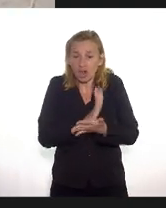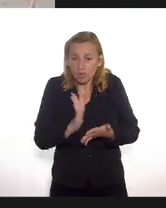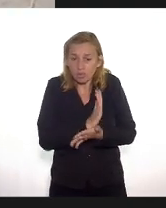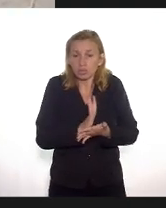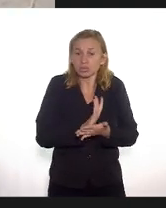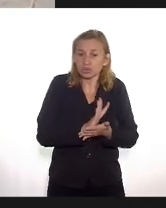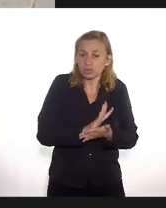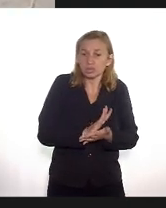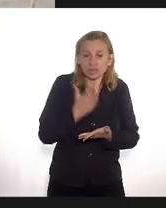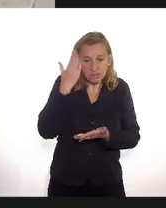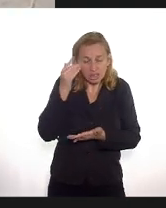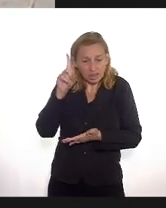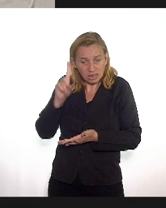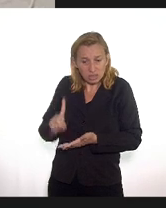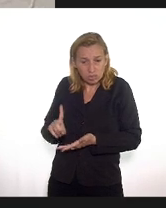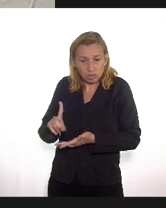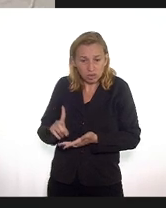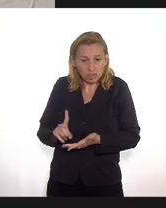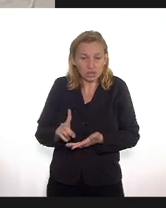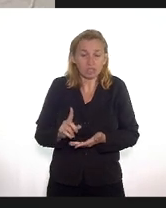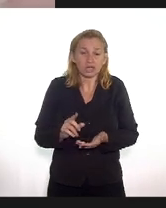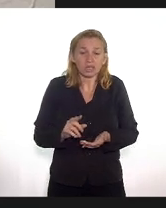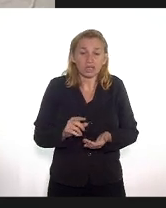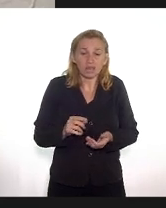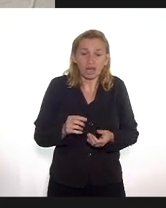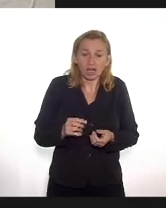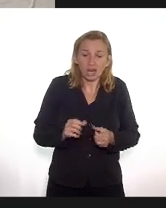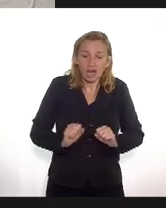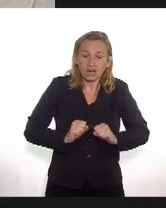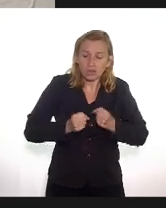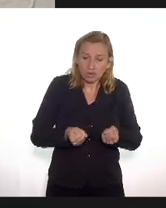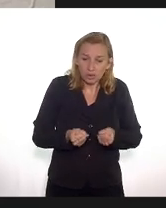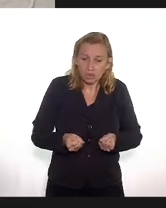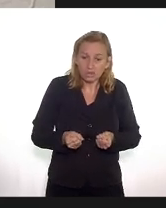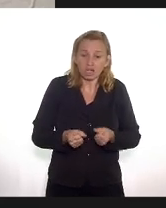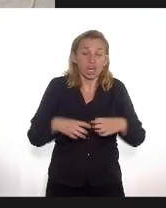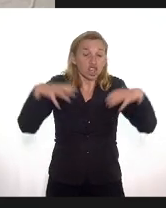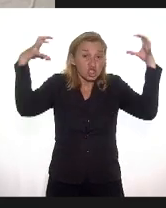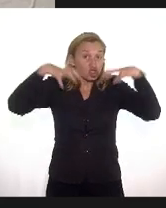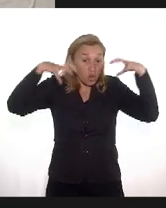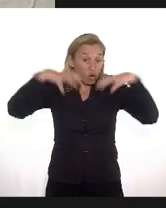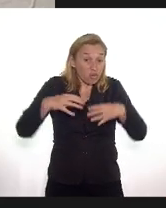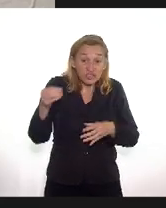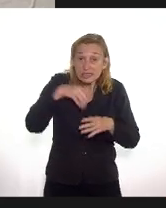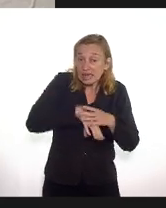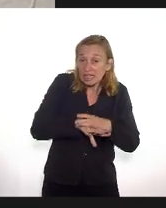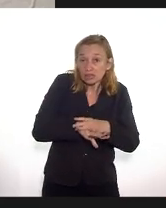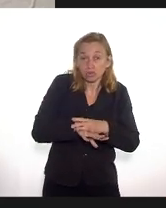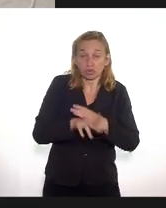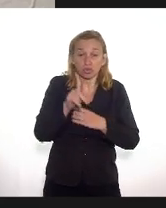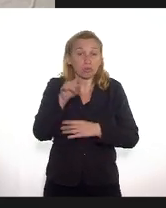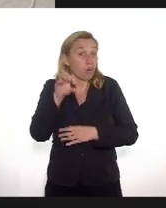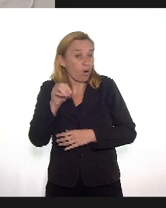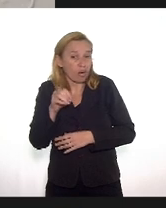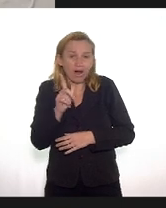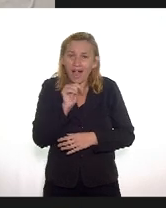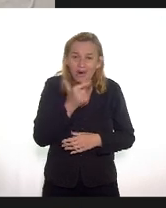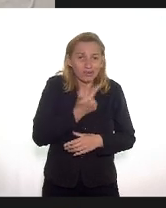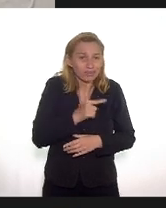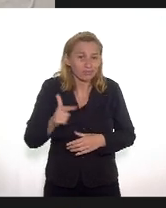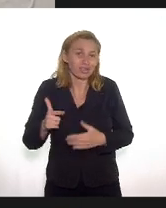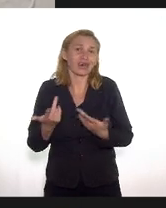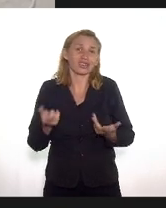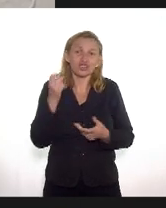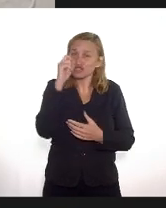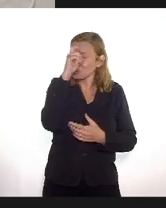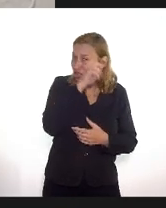isso, na diretoria de polos tem corrido atrás disso. Que chove dentro do polo, que não tem água no polo, tem essas dificuldades.